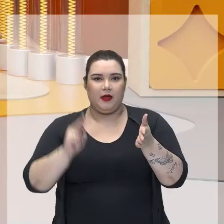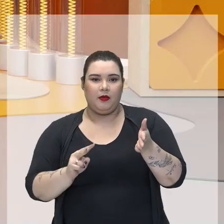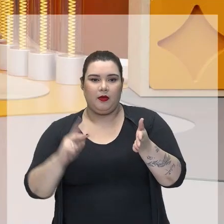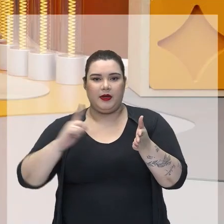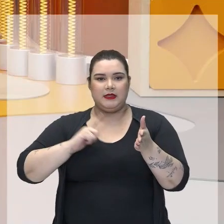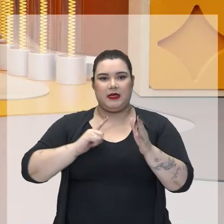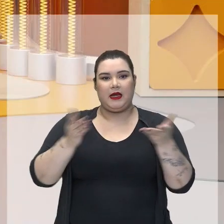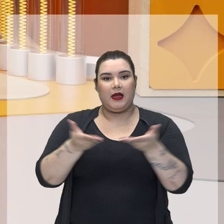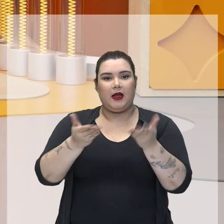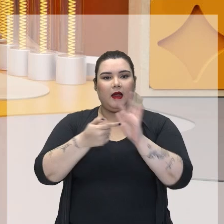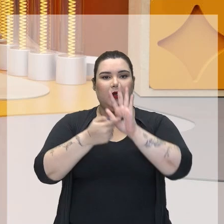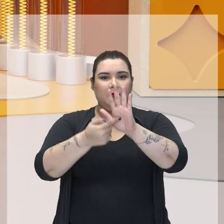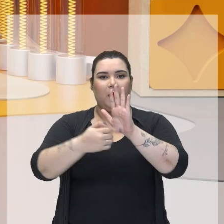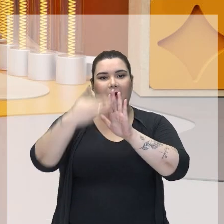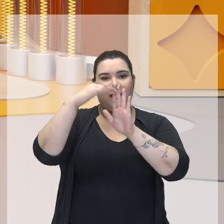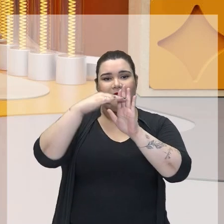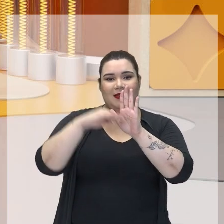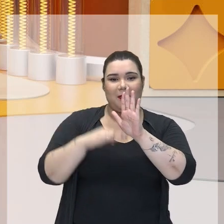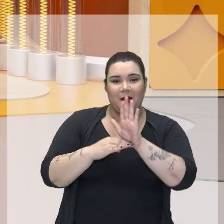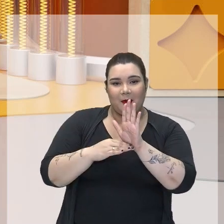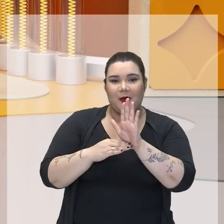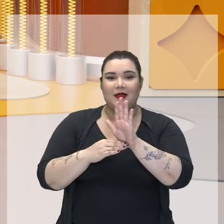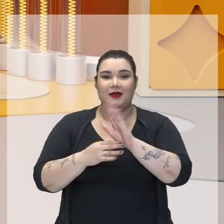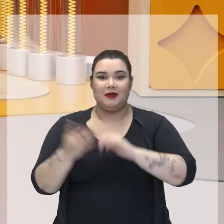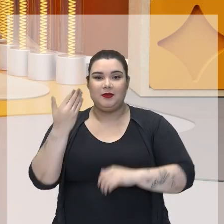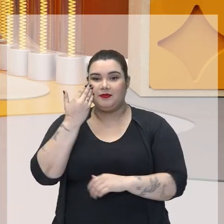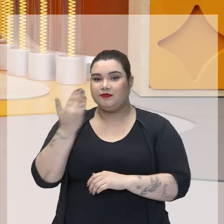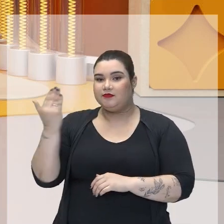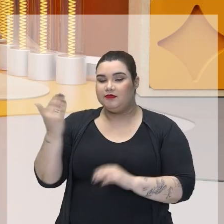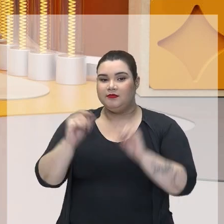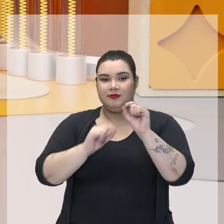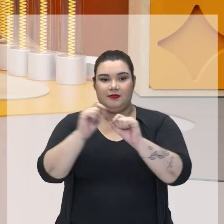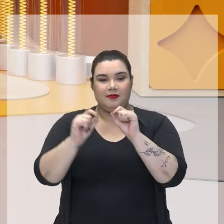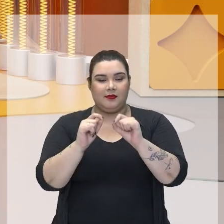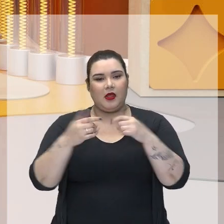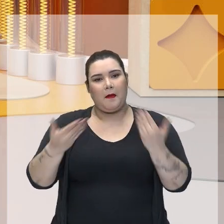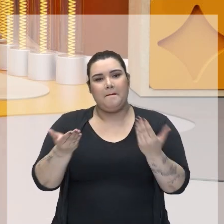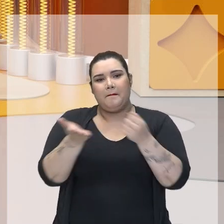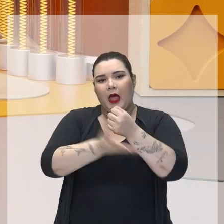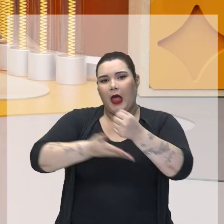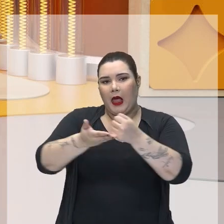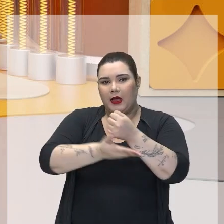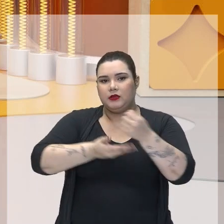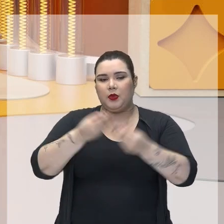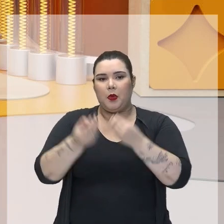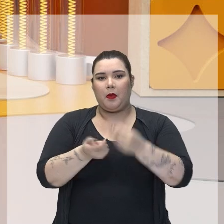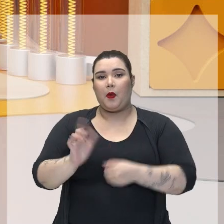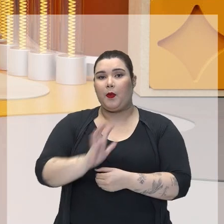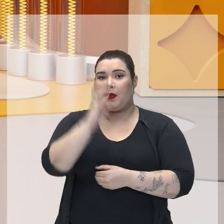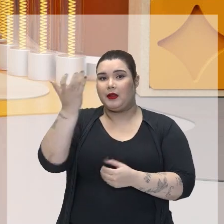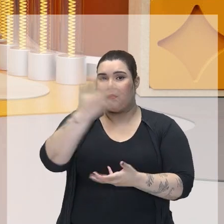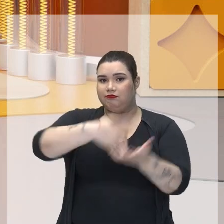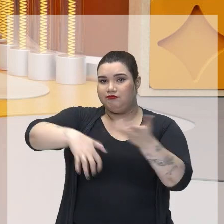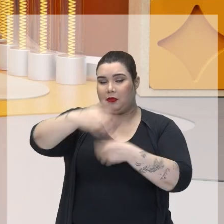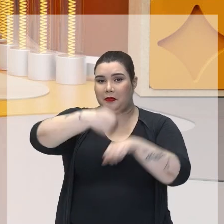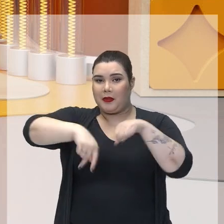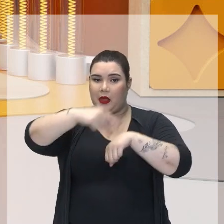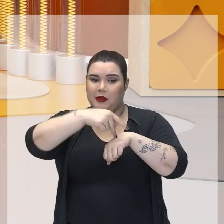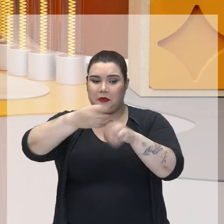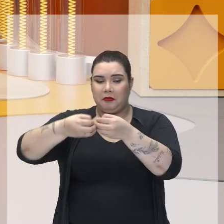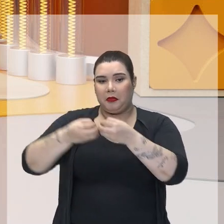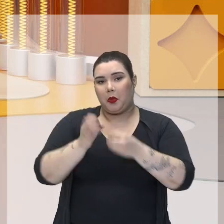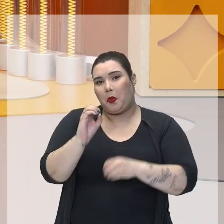gente vai ver agora aqui, pessoal, alguns motivos básicos ali que geram conflitos entre países vizinhos ou não,